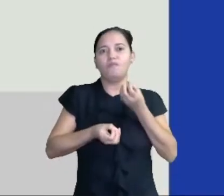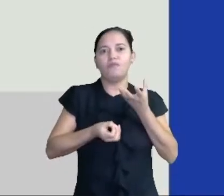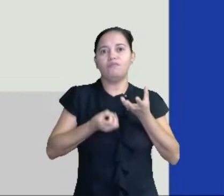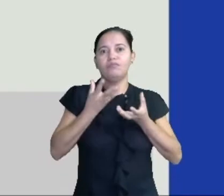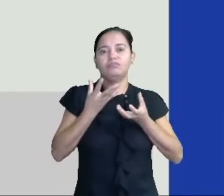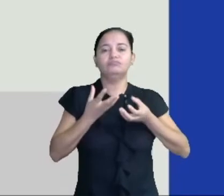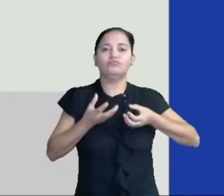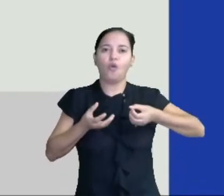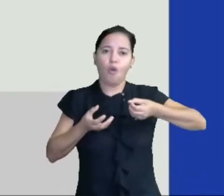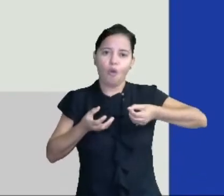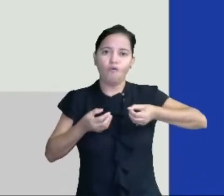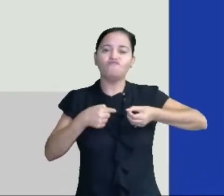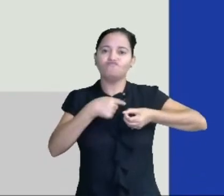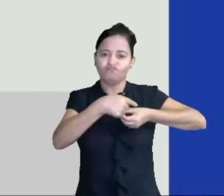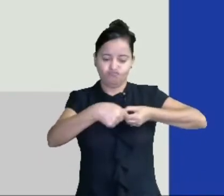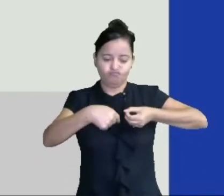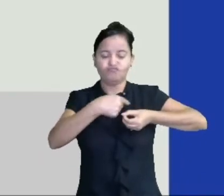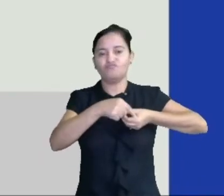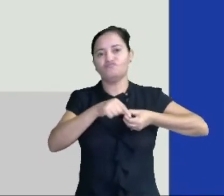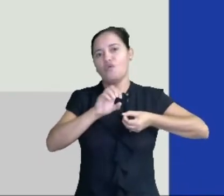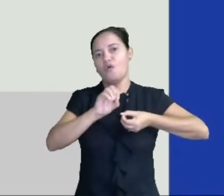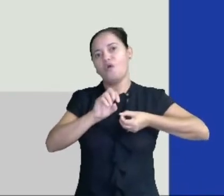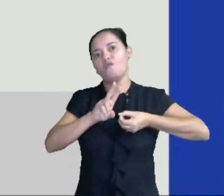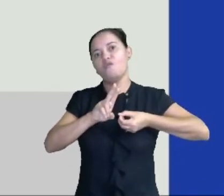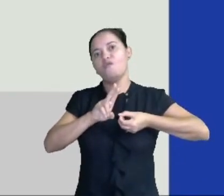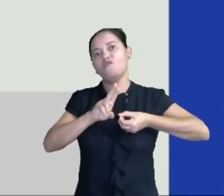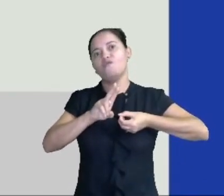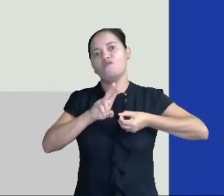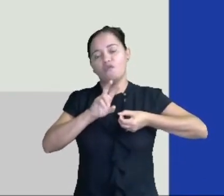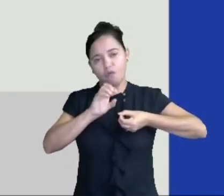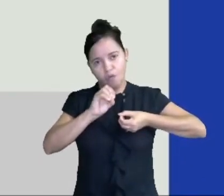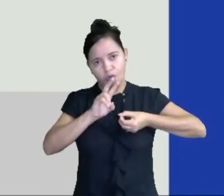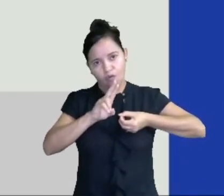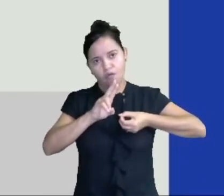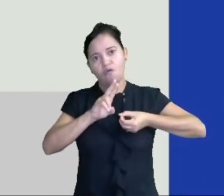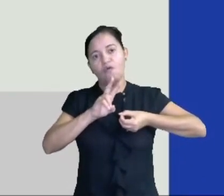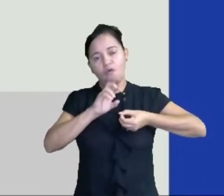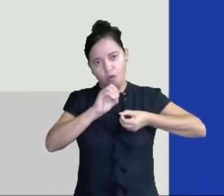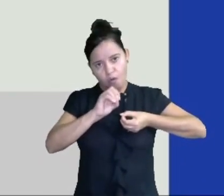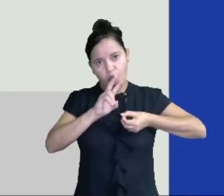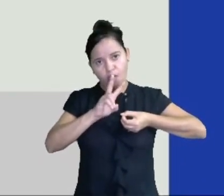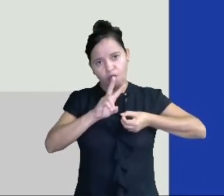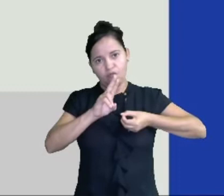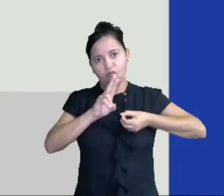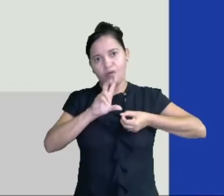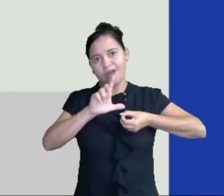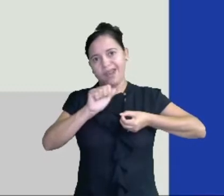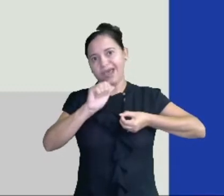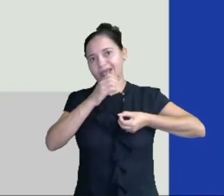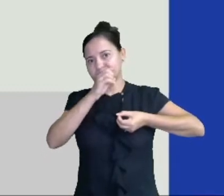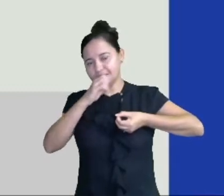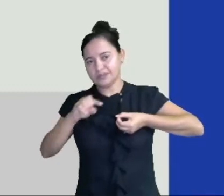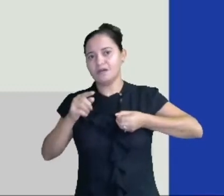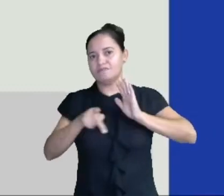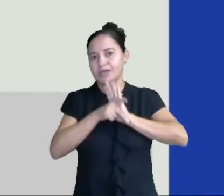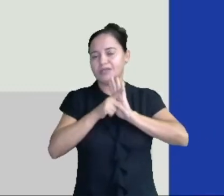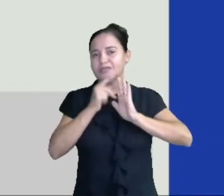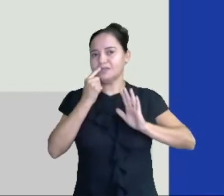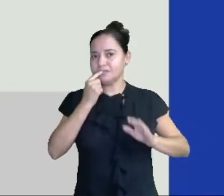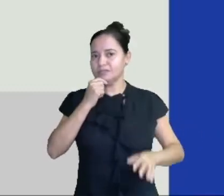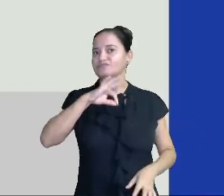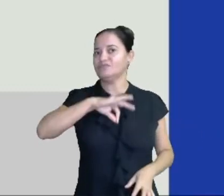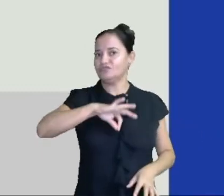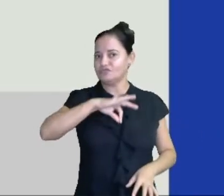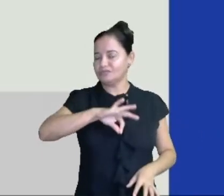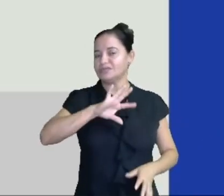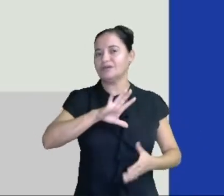vê a importância dele. Ó. Tem a ver com a mudança desse corpo, mas acima de tudo tem a ver com o ciclo menstrual, tem a ver com a ovulação.